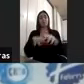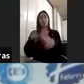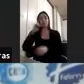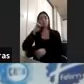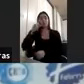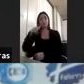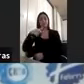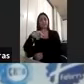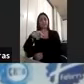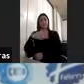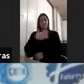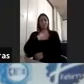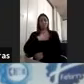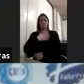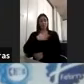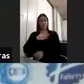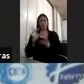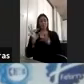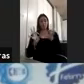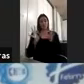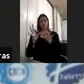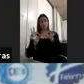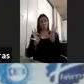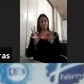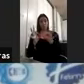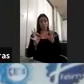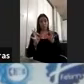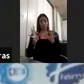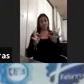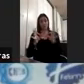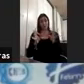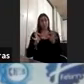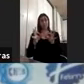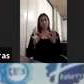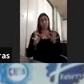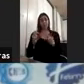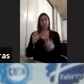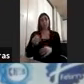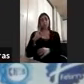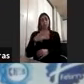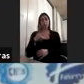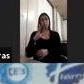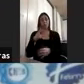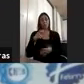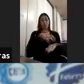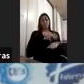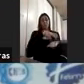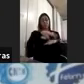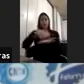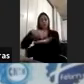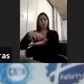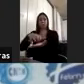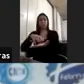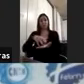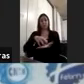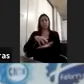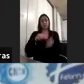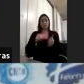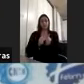agosto, organizado por nada mais, nada menos que 12 centrais. Estamos muito próximos dos